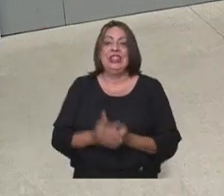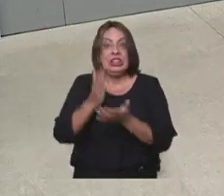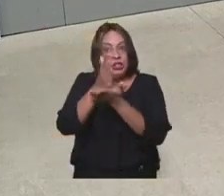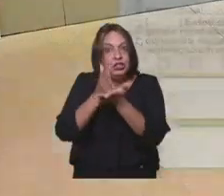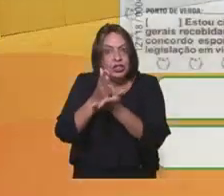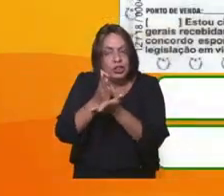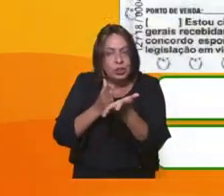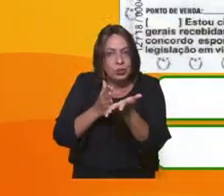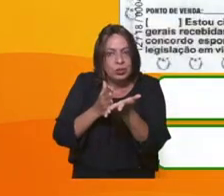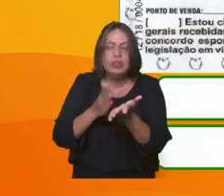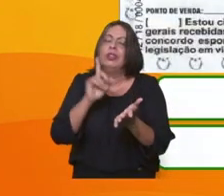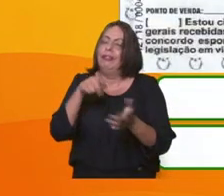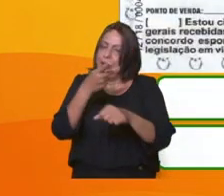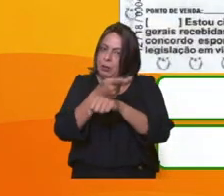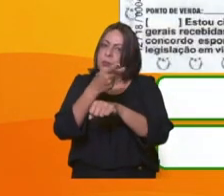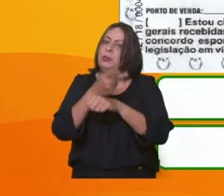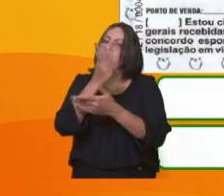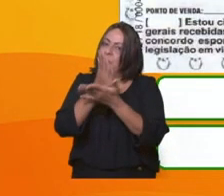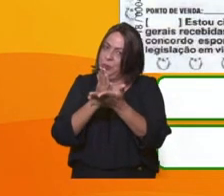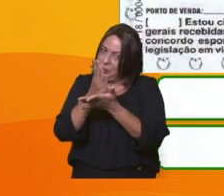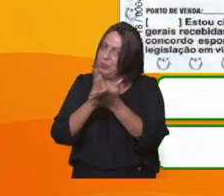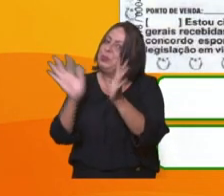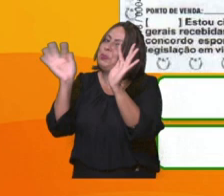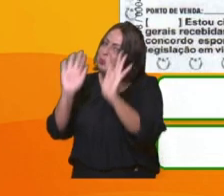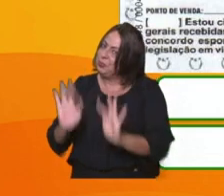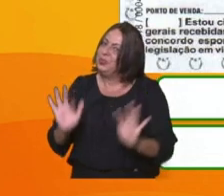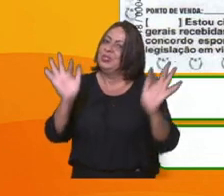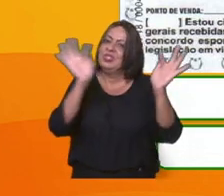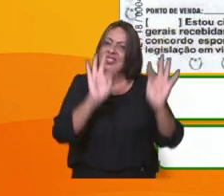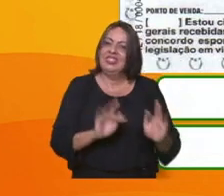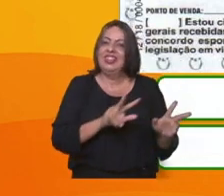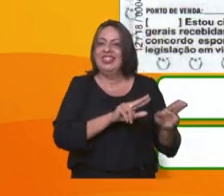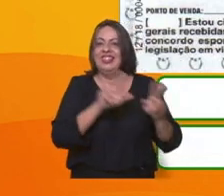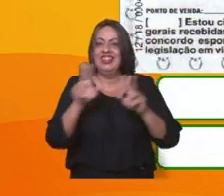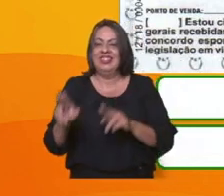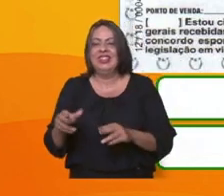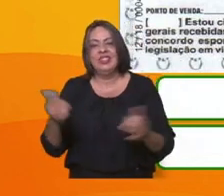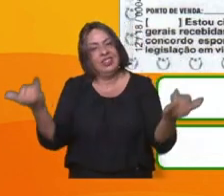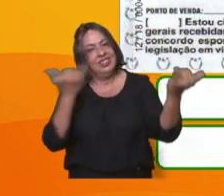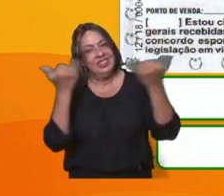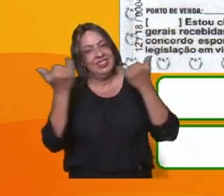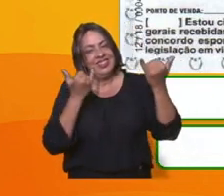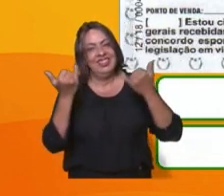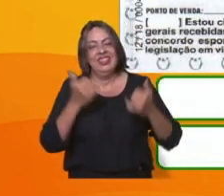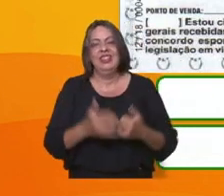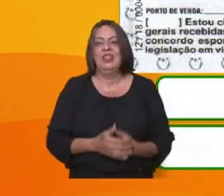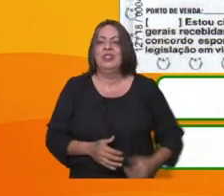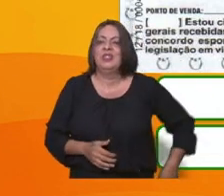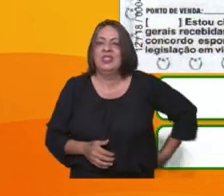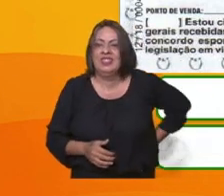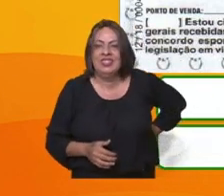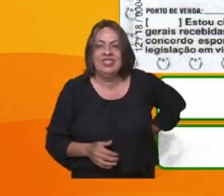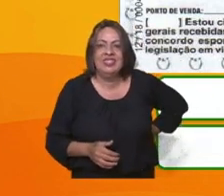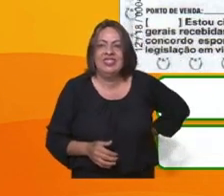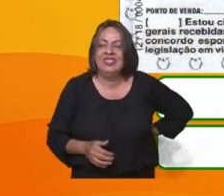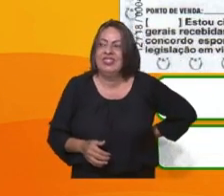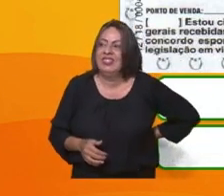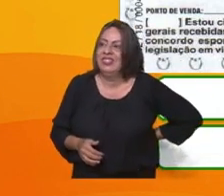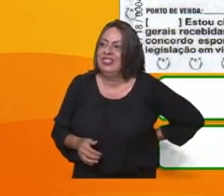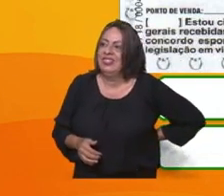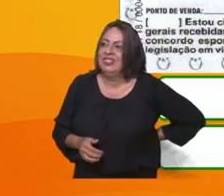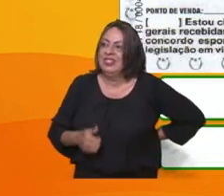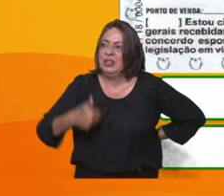foi isso? Prêmio dividido, mas a felicidade é a mesma. Vamos lá, conta pra gente, Jaque. Olha só, gente, ó,